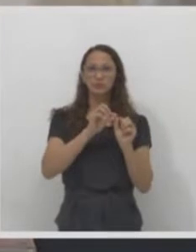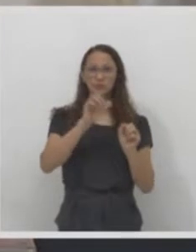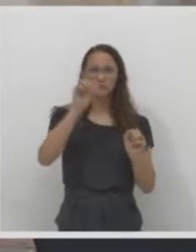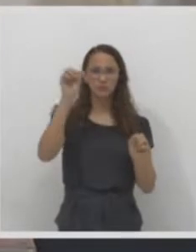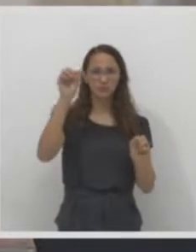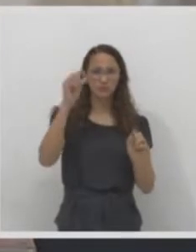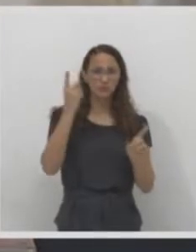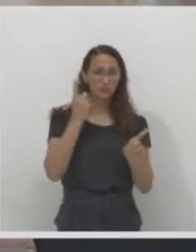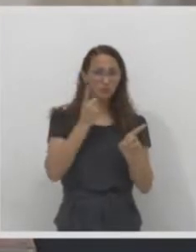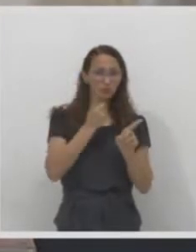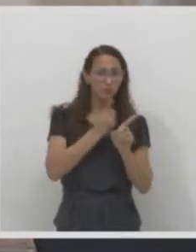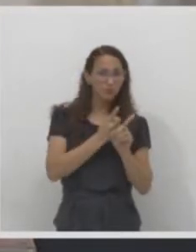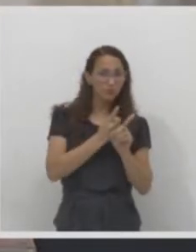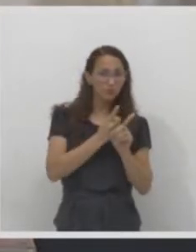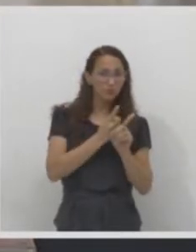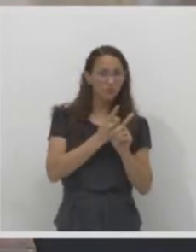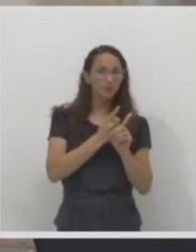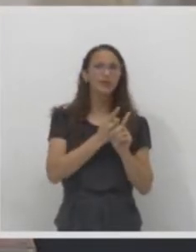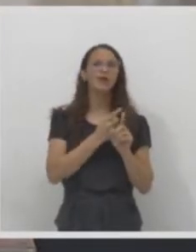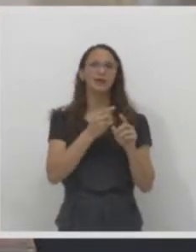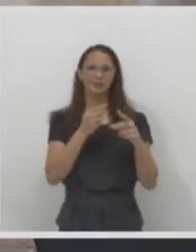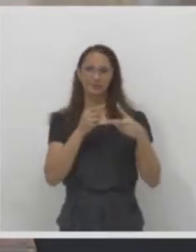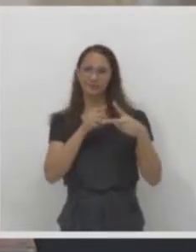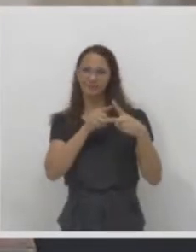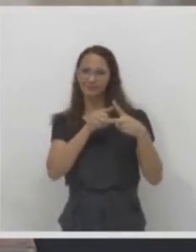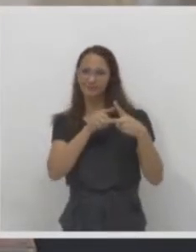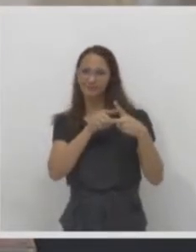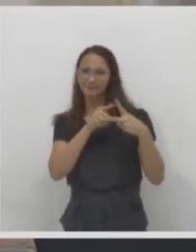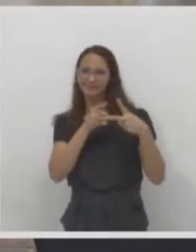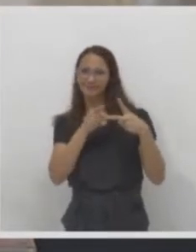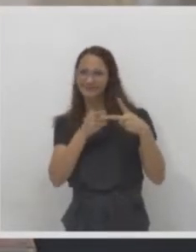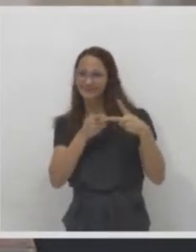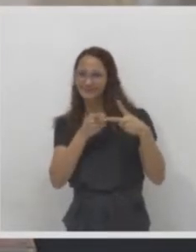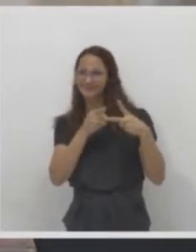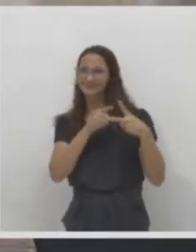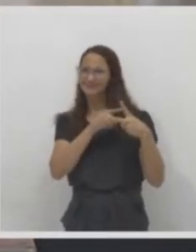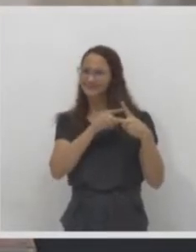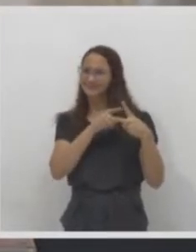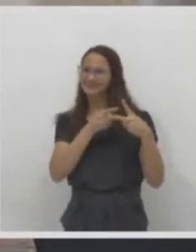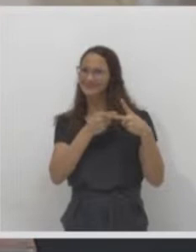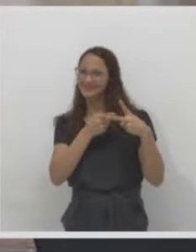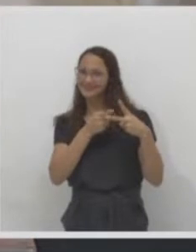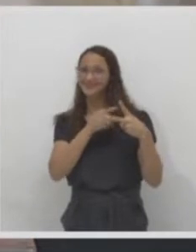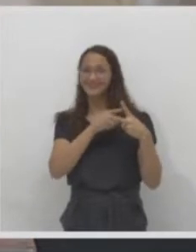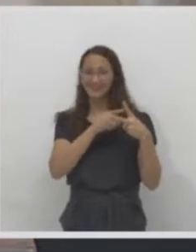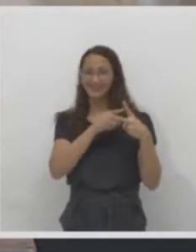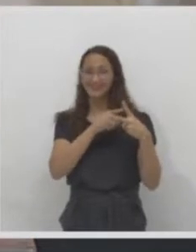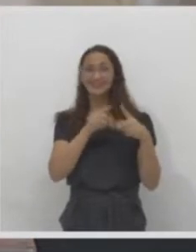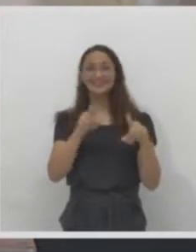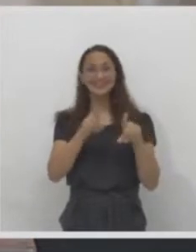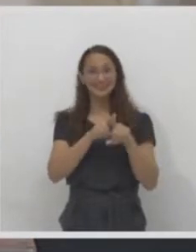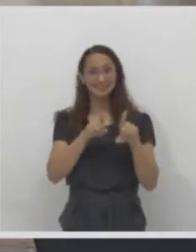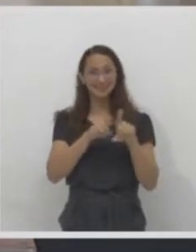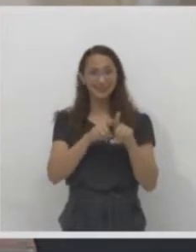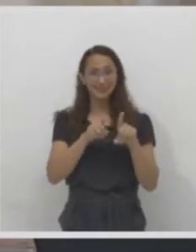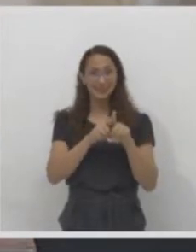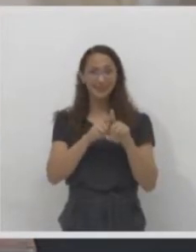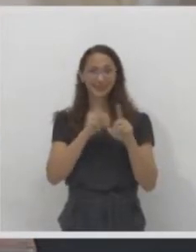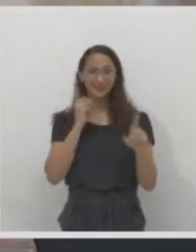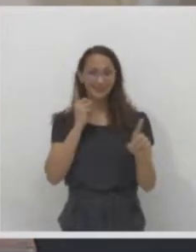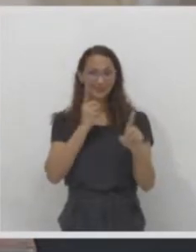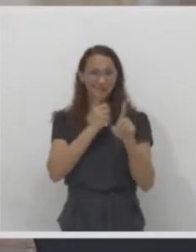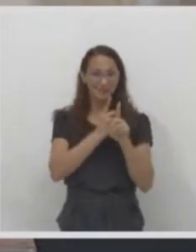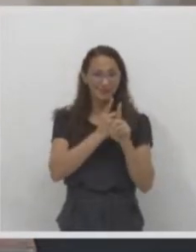as aberturas que formam os ângulos e quando eu os encosto, eu formo os vértices. Para